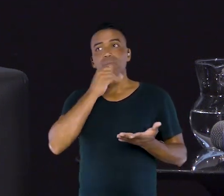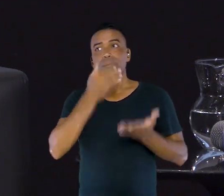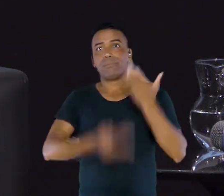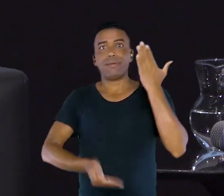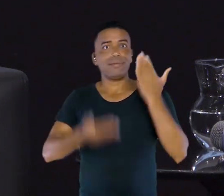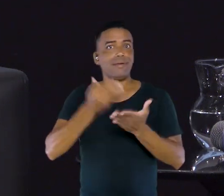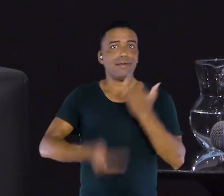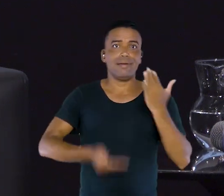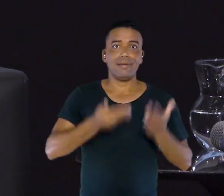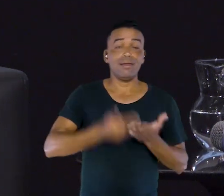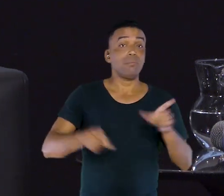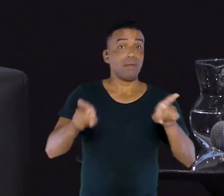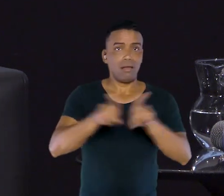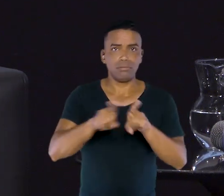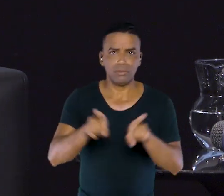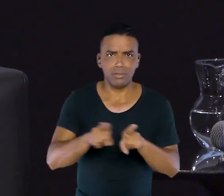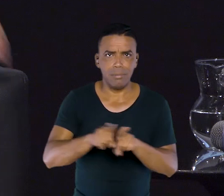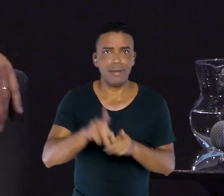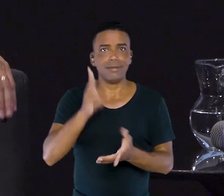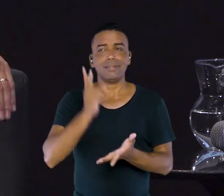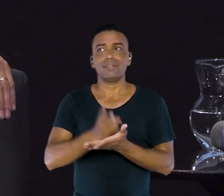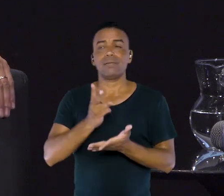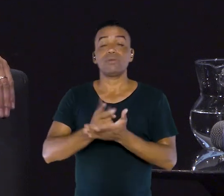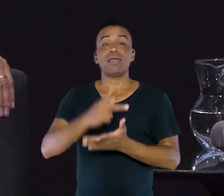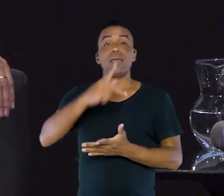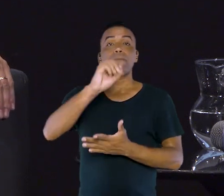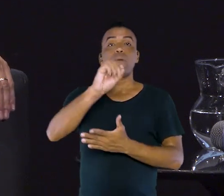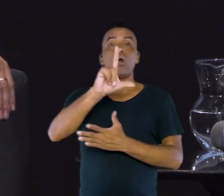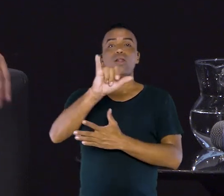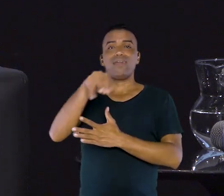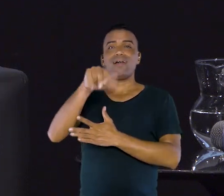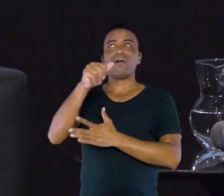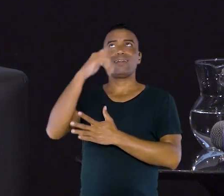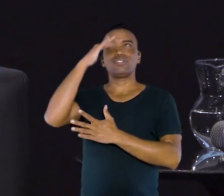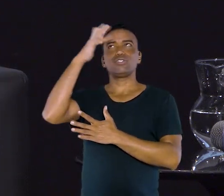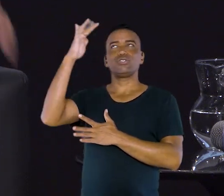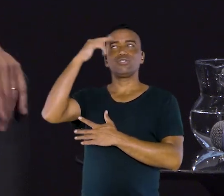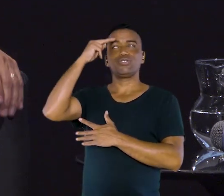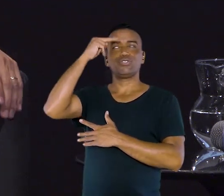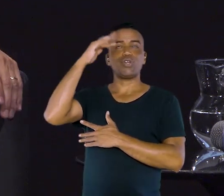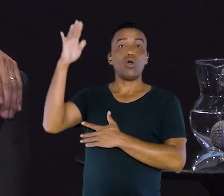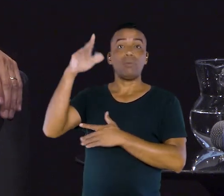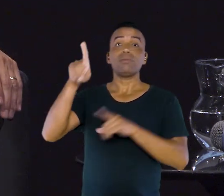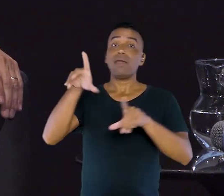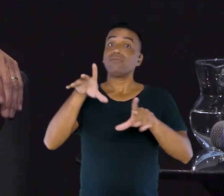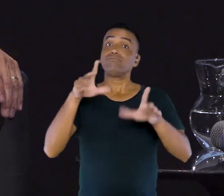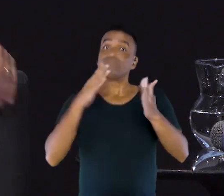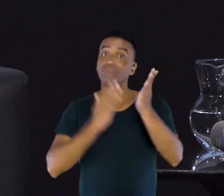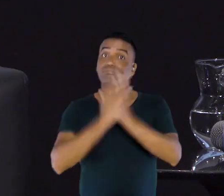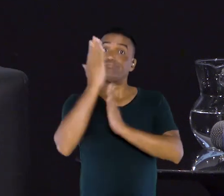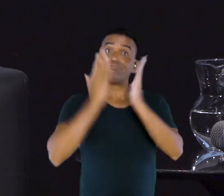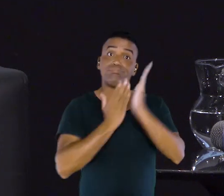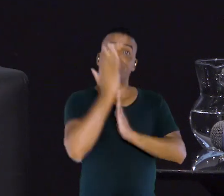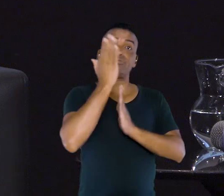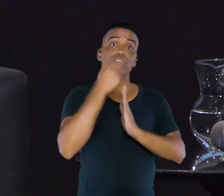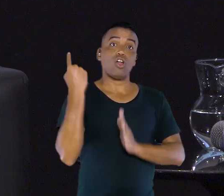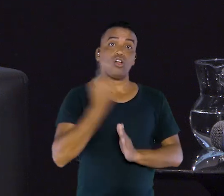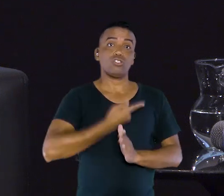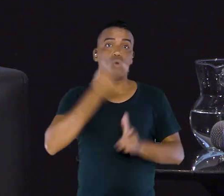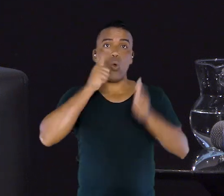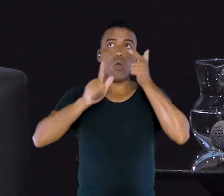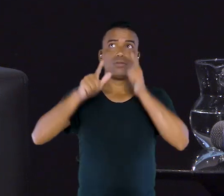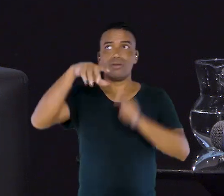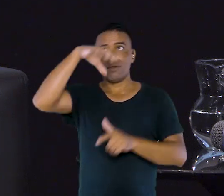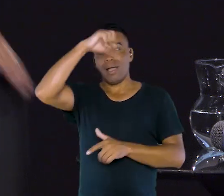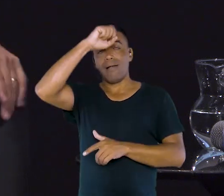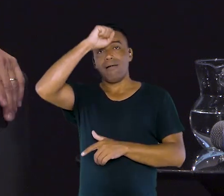gente está perdendo muita coisa, mas a gente também, eu sou sempre meio poliana, assim, eu acho que a gente ganhou algumas coisas importantes também, e eu acho que se a gente conseguir aprender,